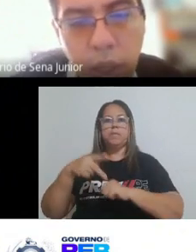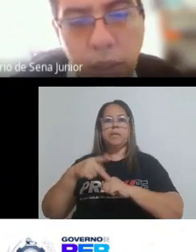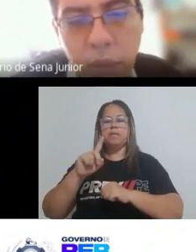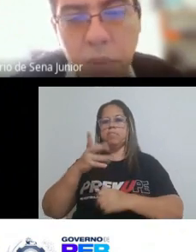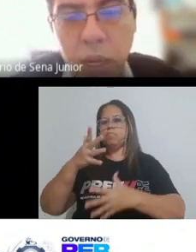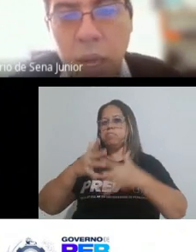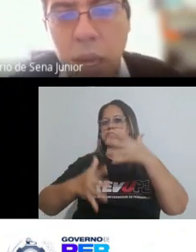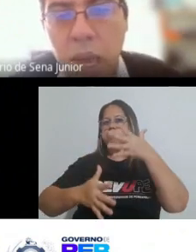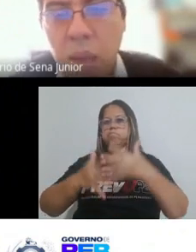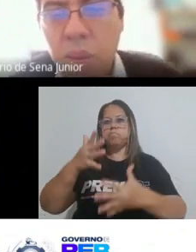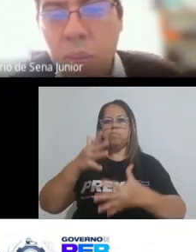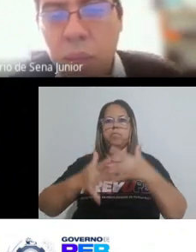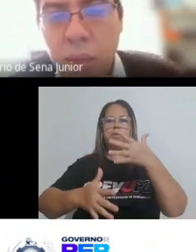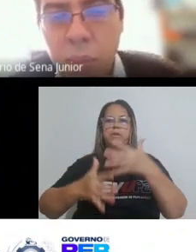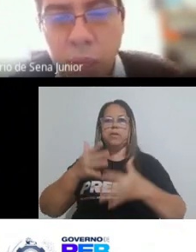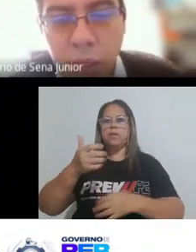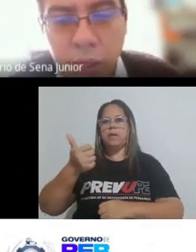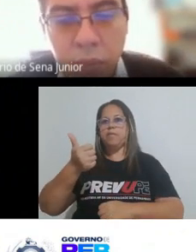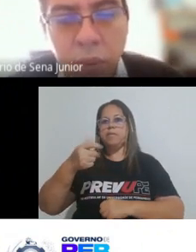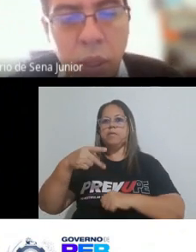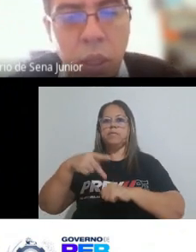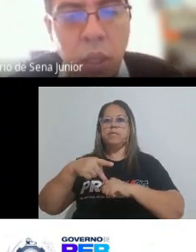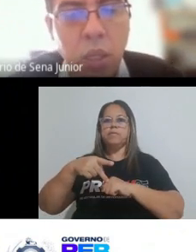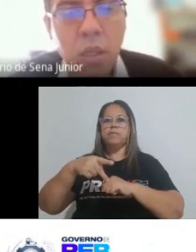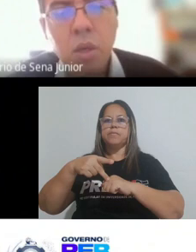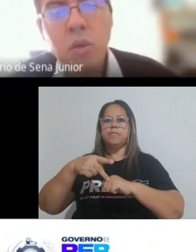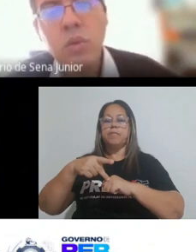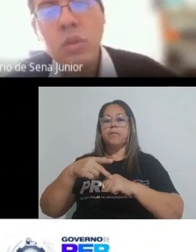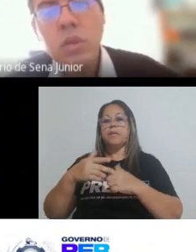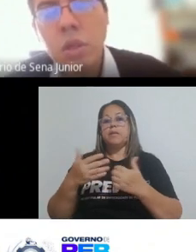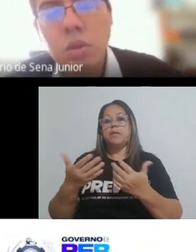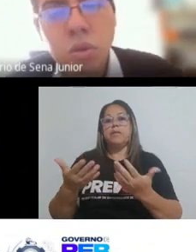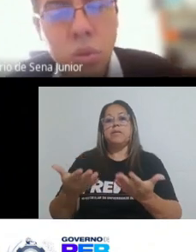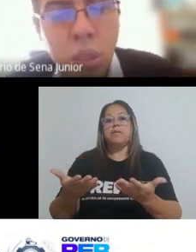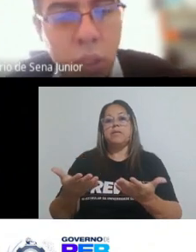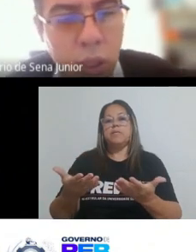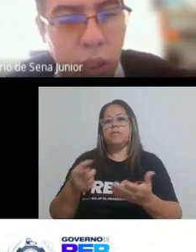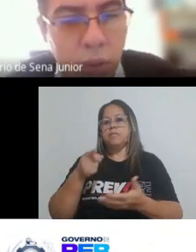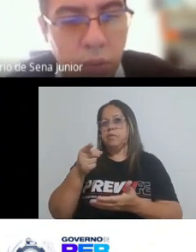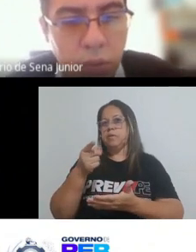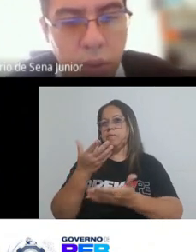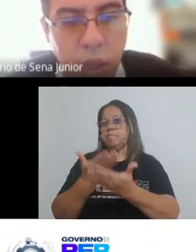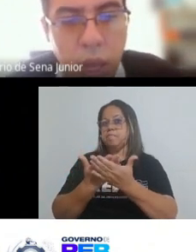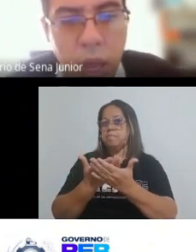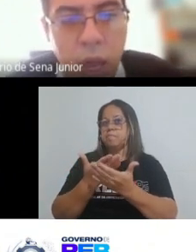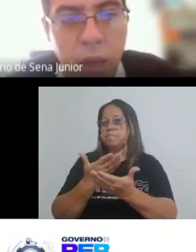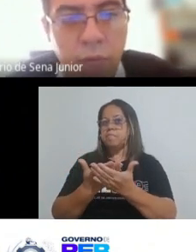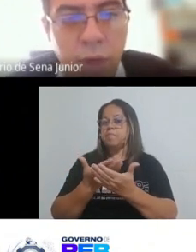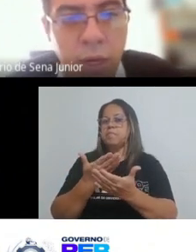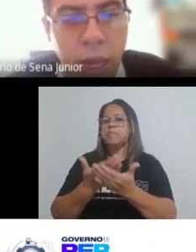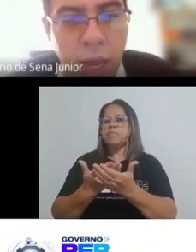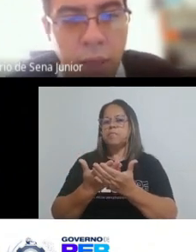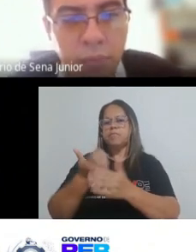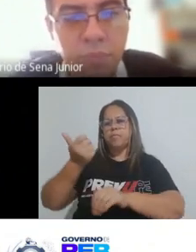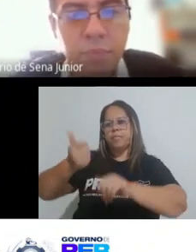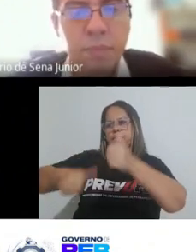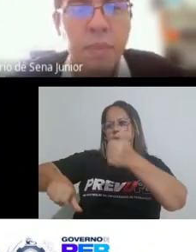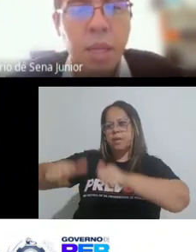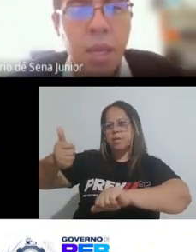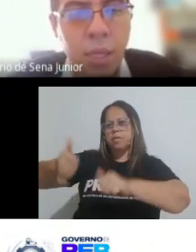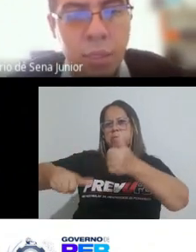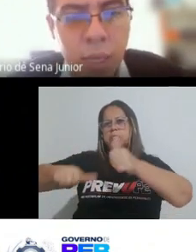interceptará a primeira pedra. Então, se o estudante avaliar